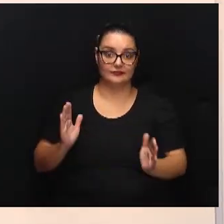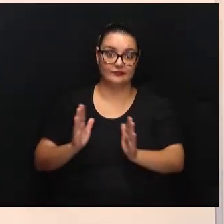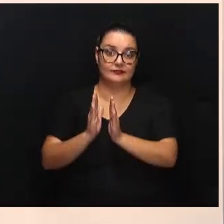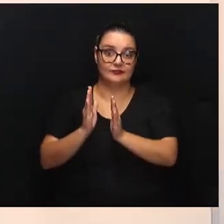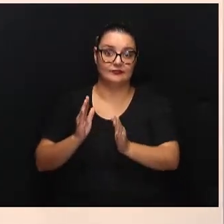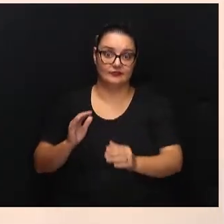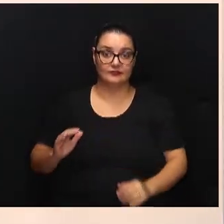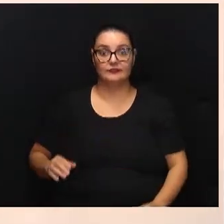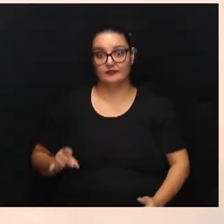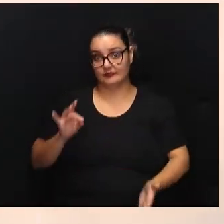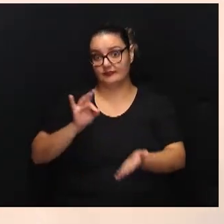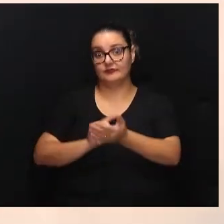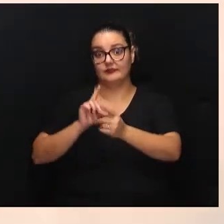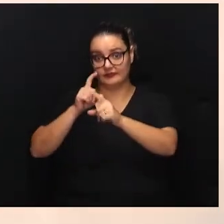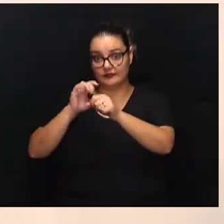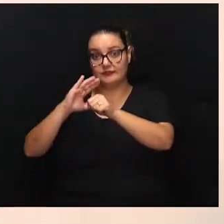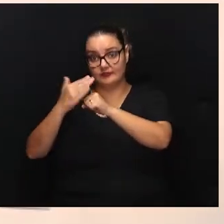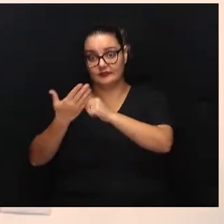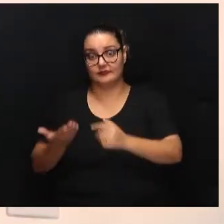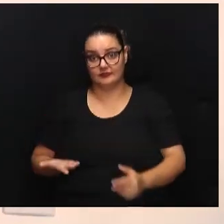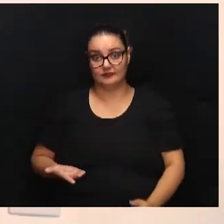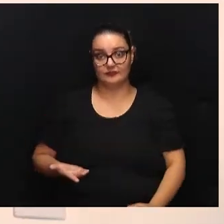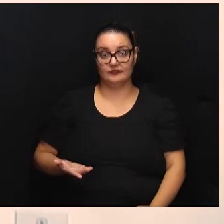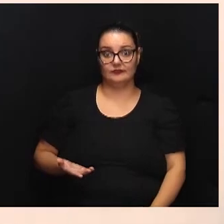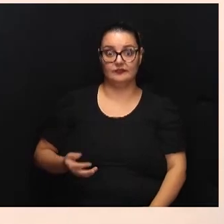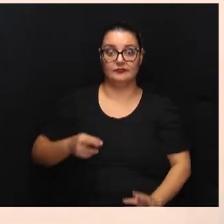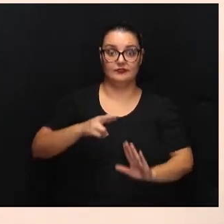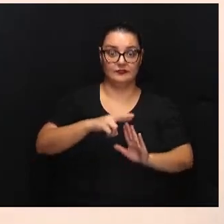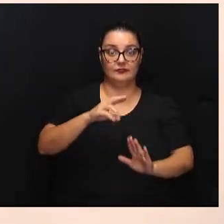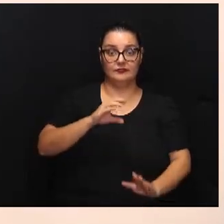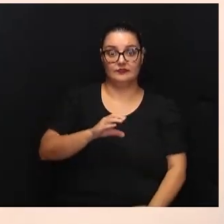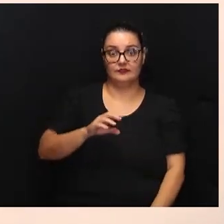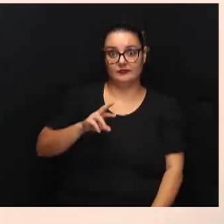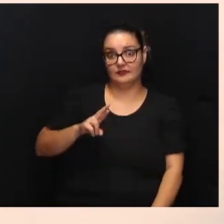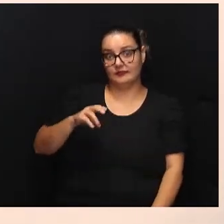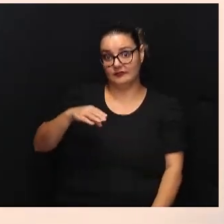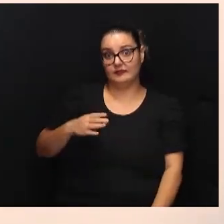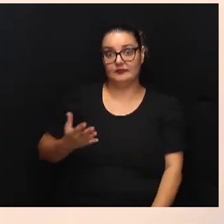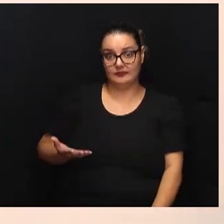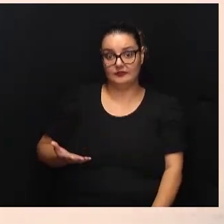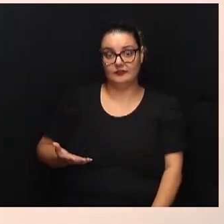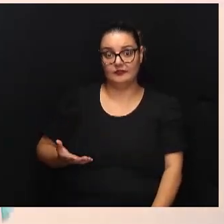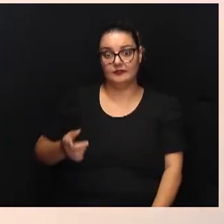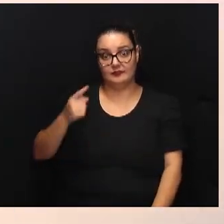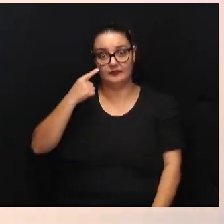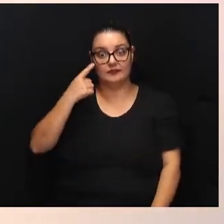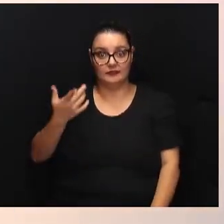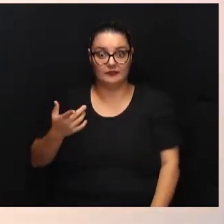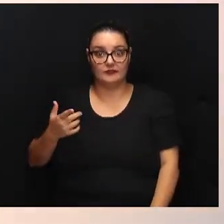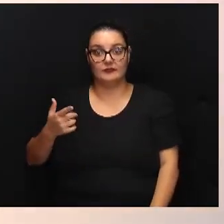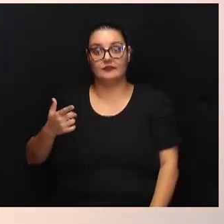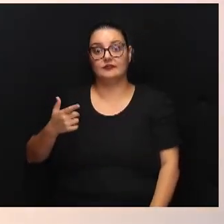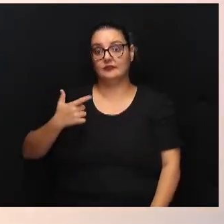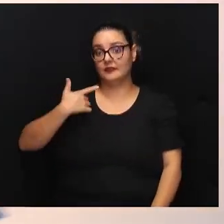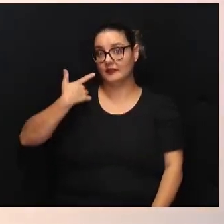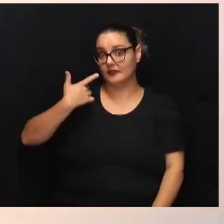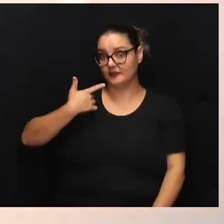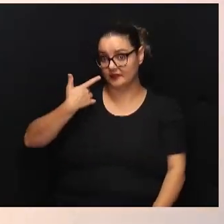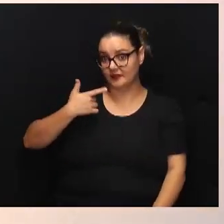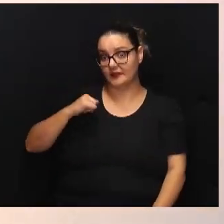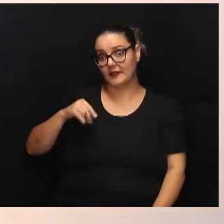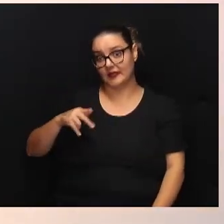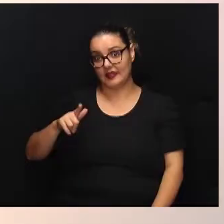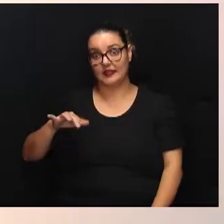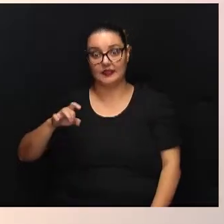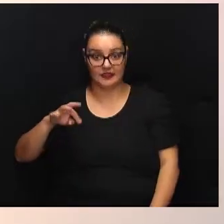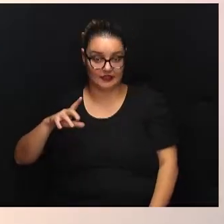sair sobre a resolução do CFM, que é mesmo na linha da Inglaterra, né? Então, é isso,